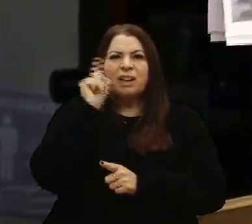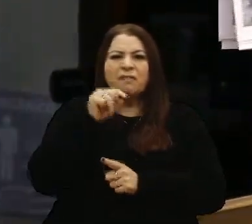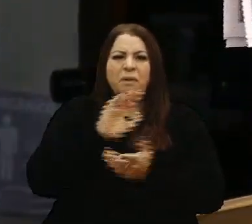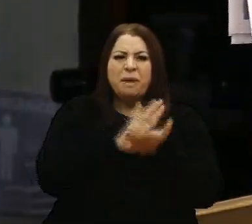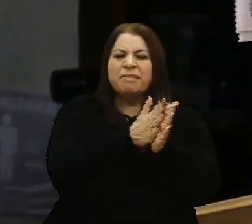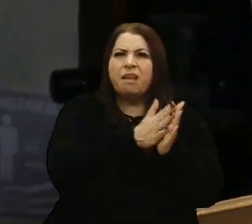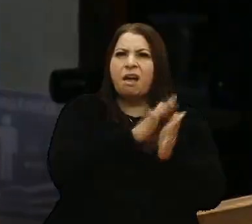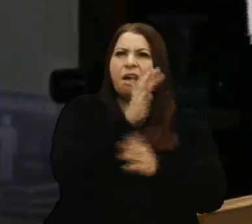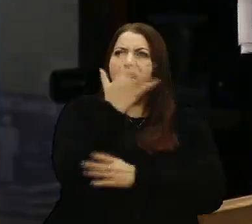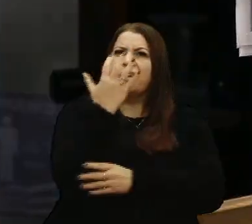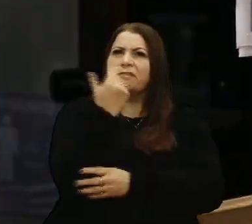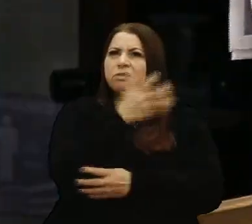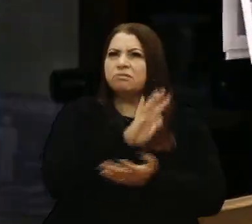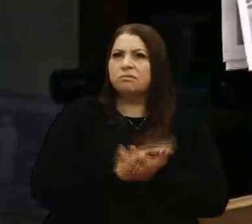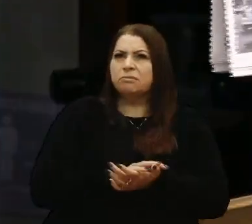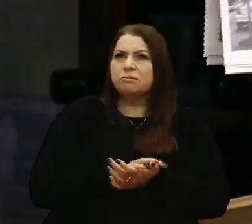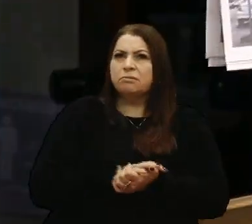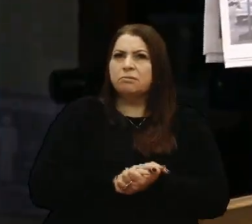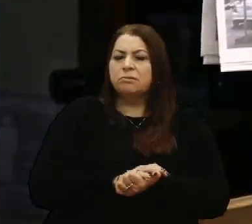a árvore.